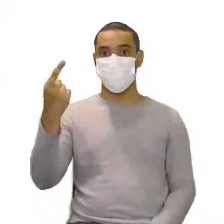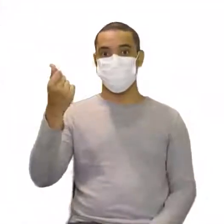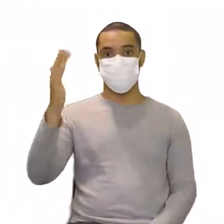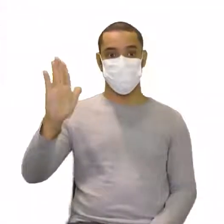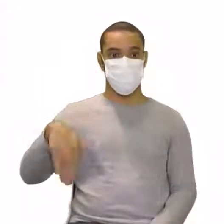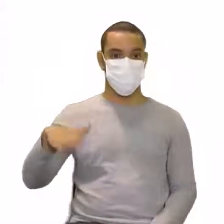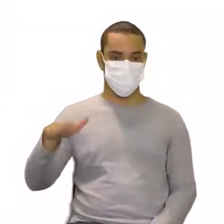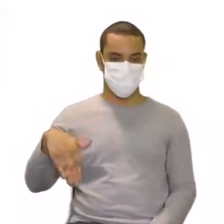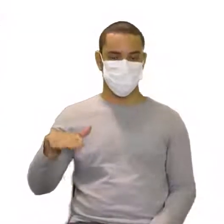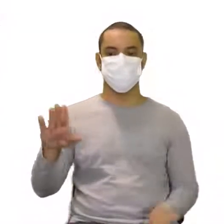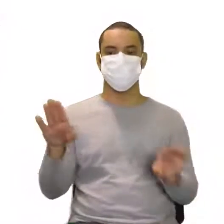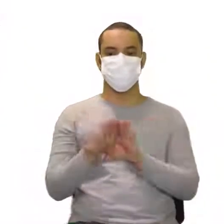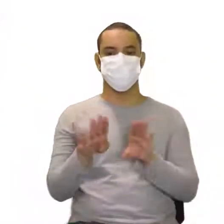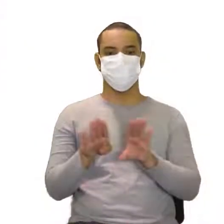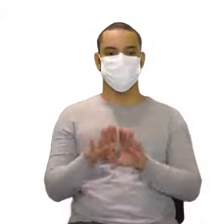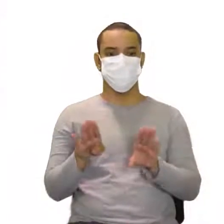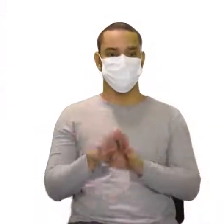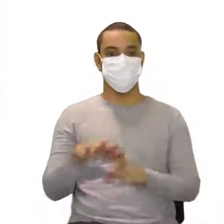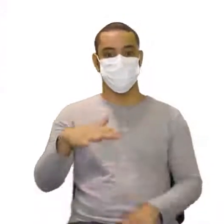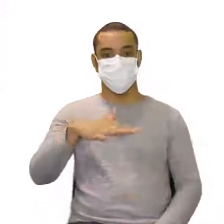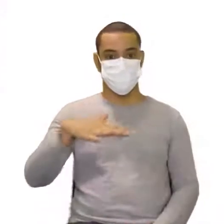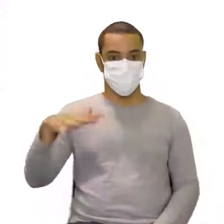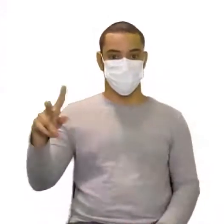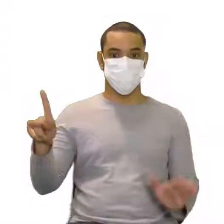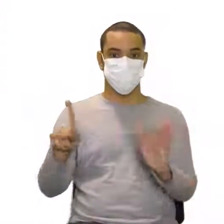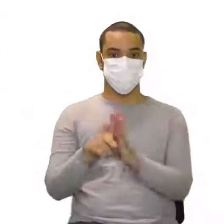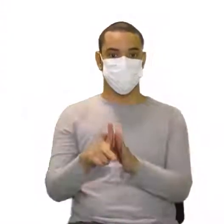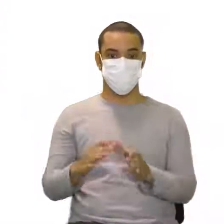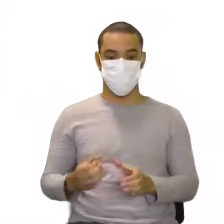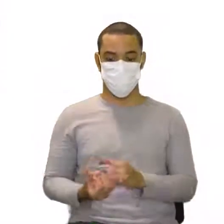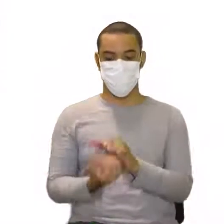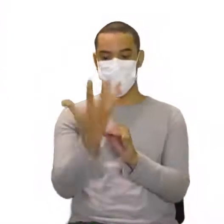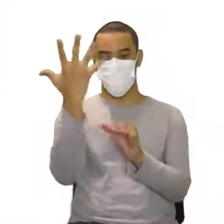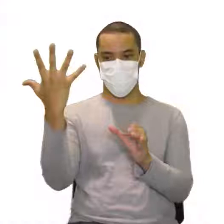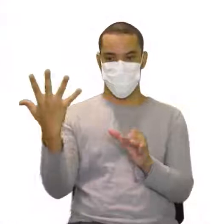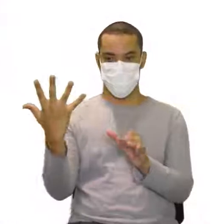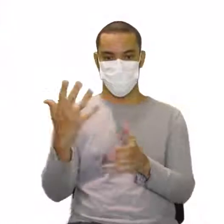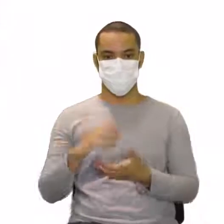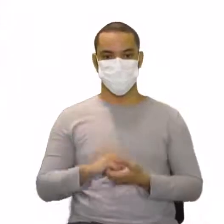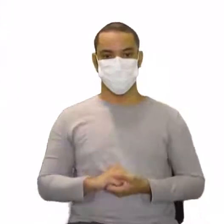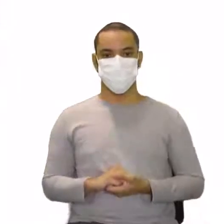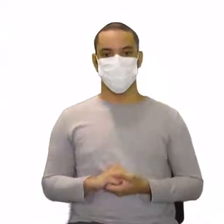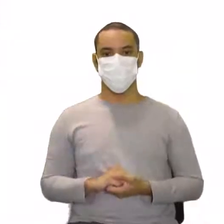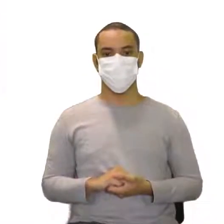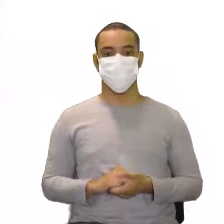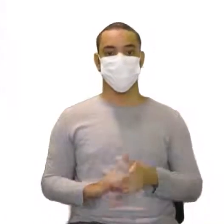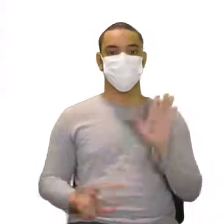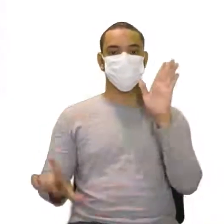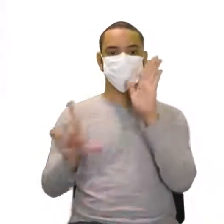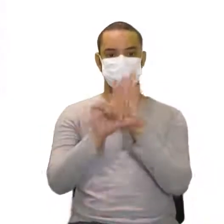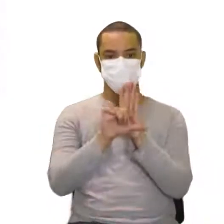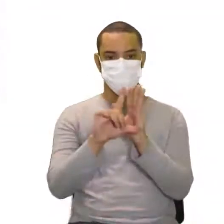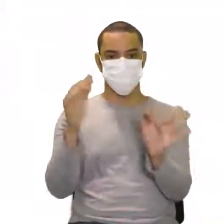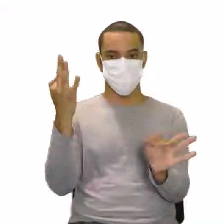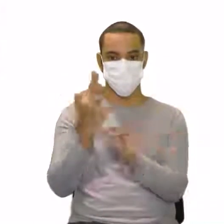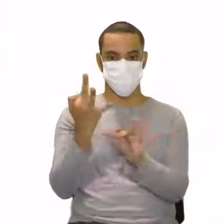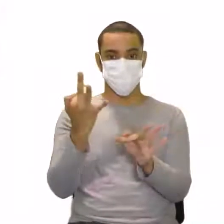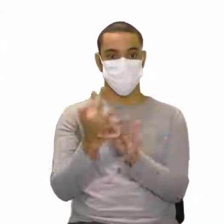tem. Em região vulcânica também, não vai ser em qualquer lugar que vai ter isso. A lei da física que permite